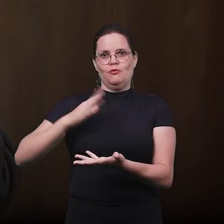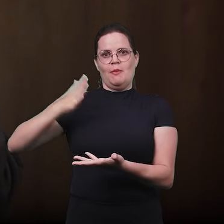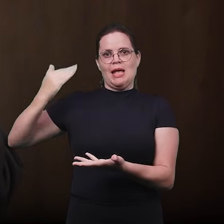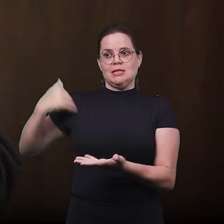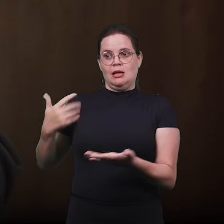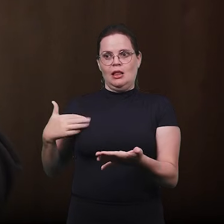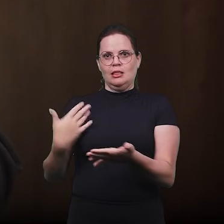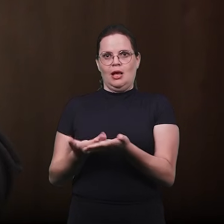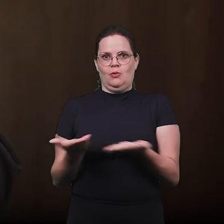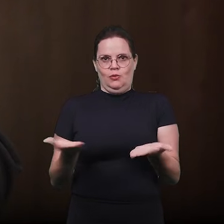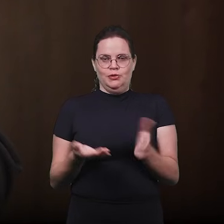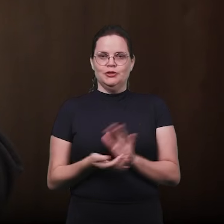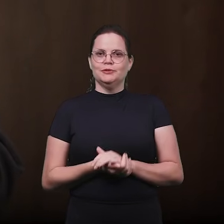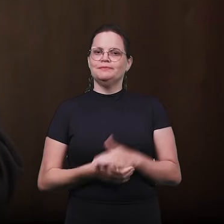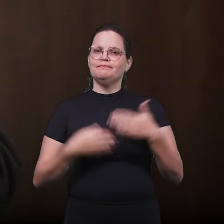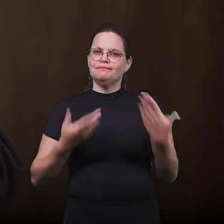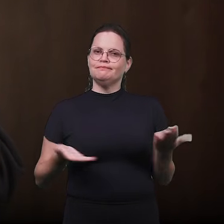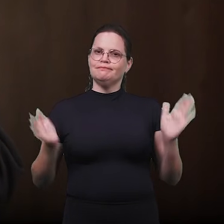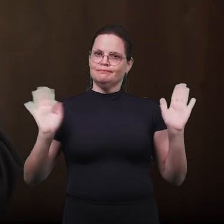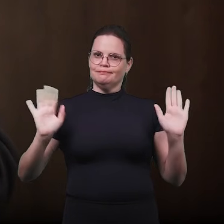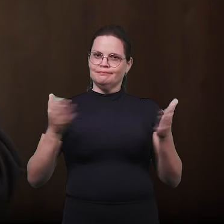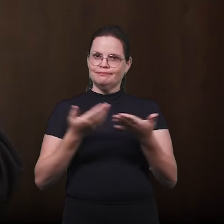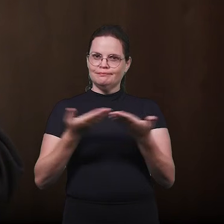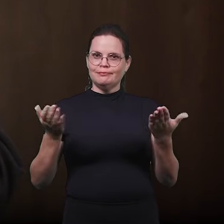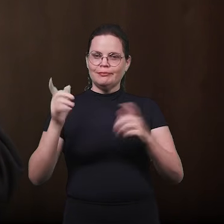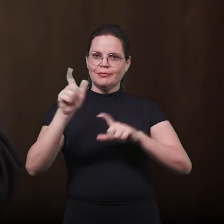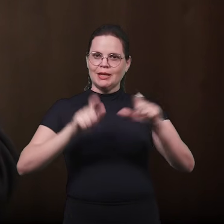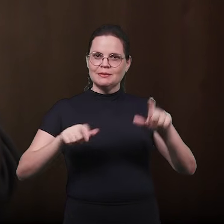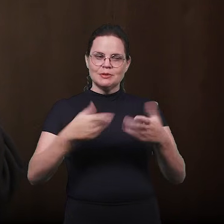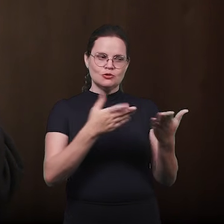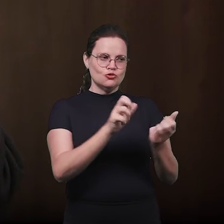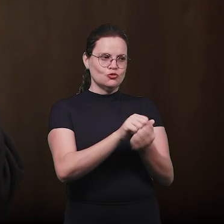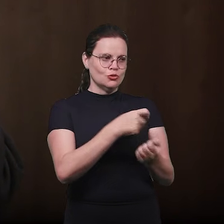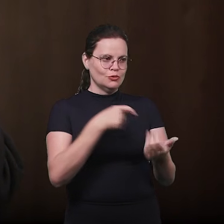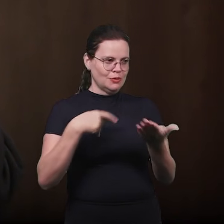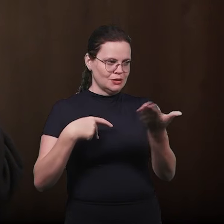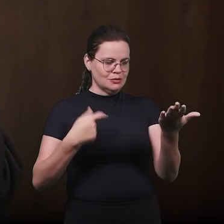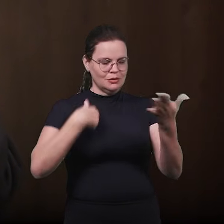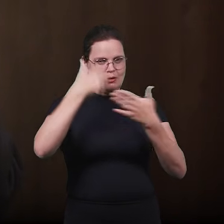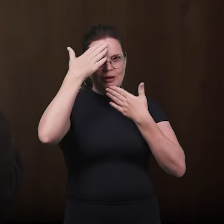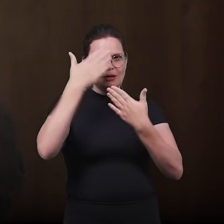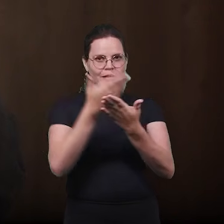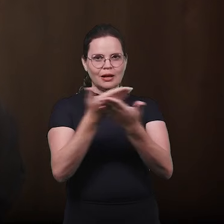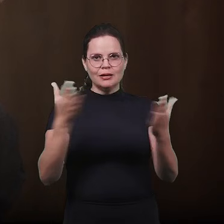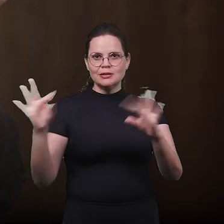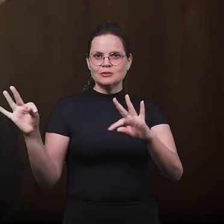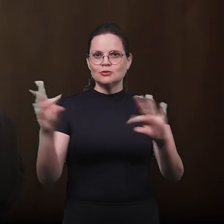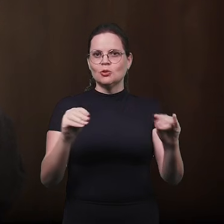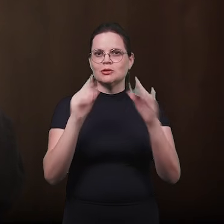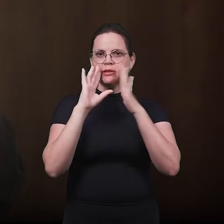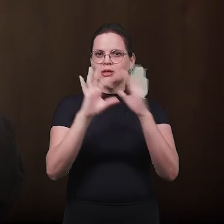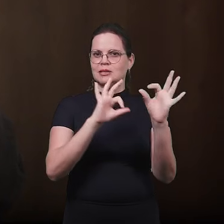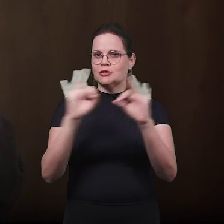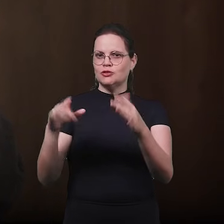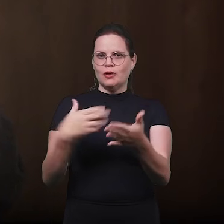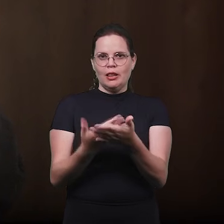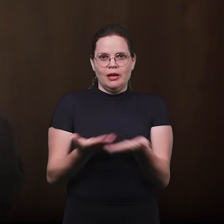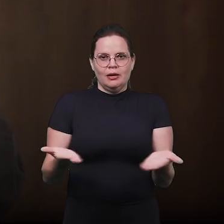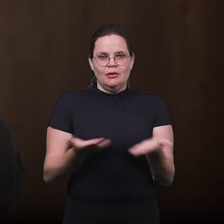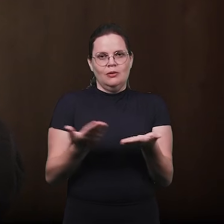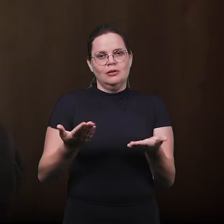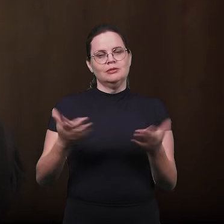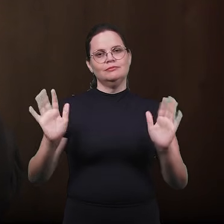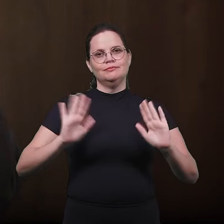Exatamente. Então, nós nos despedimos dos irmãos, juntamente com o pastor Gerson, agradecemos a presença de